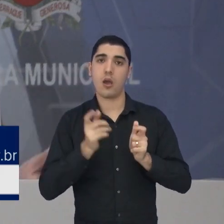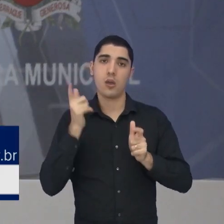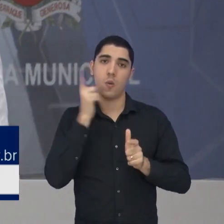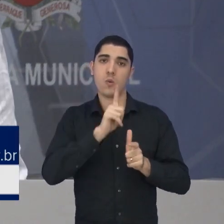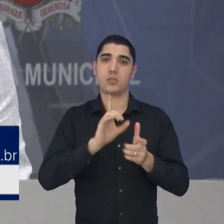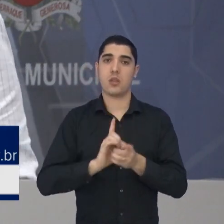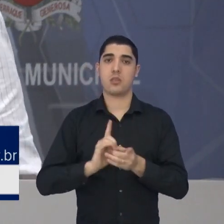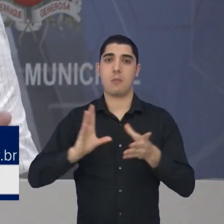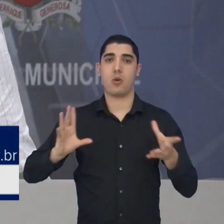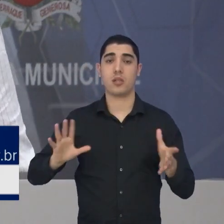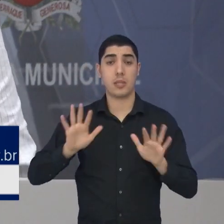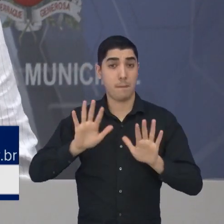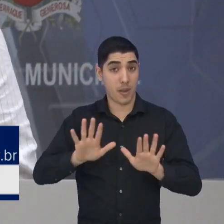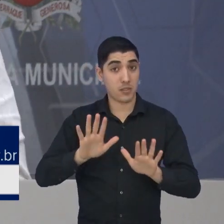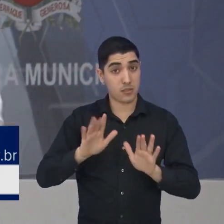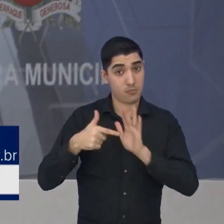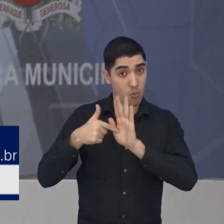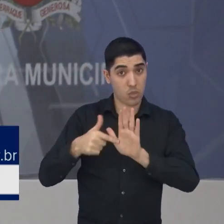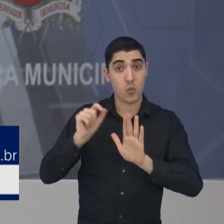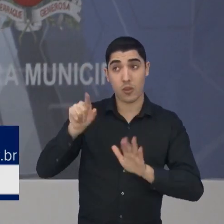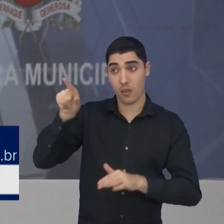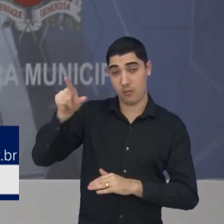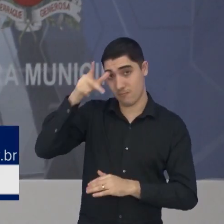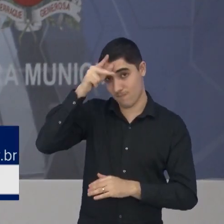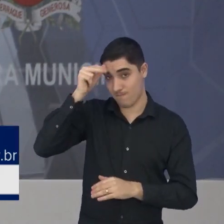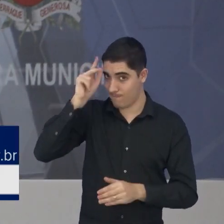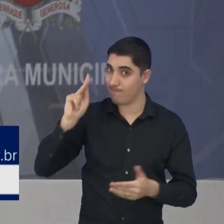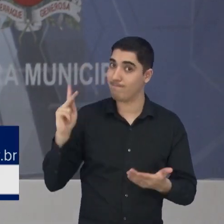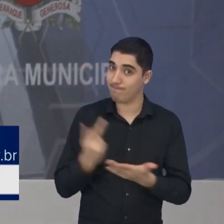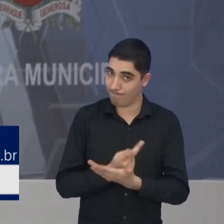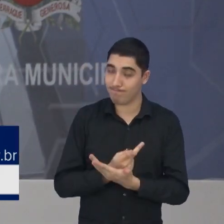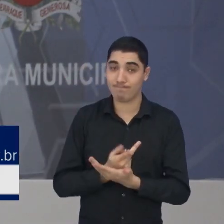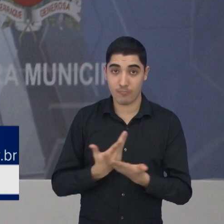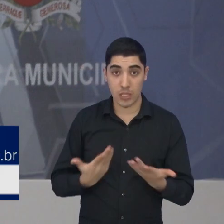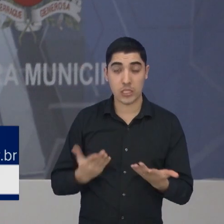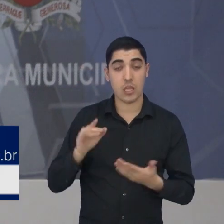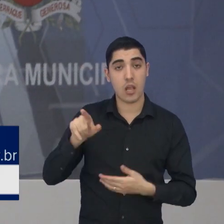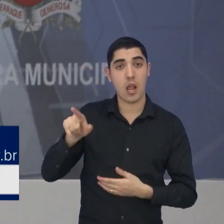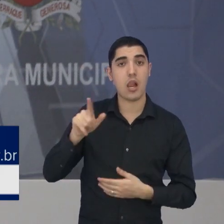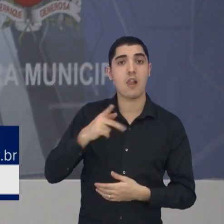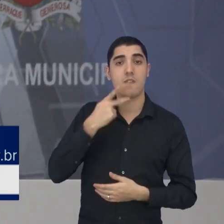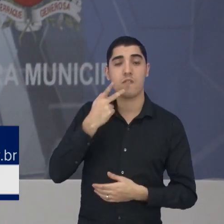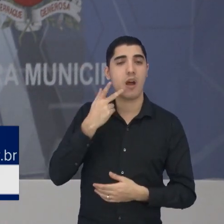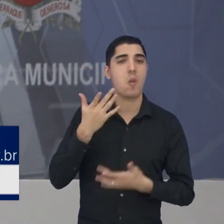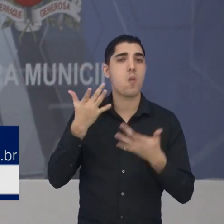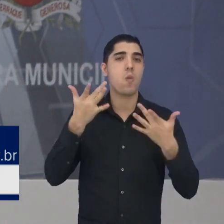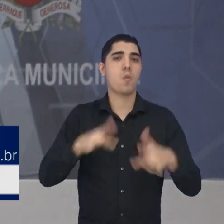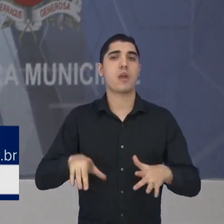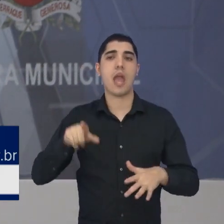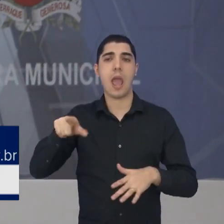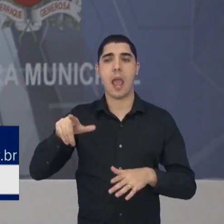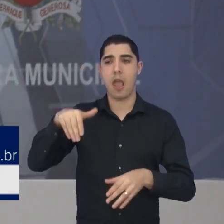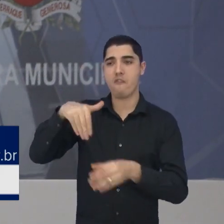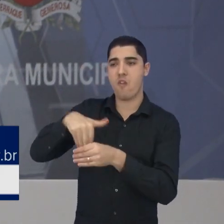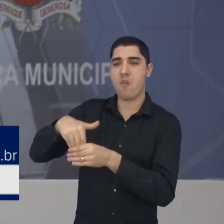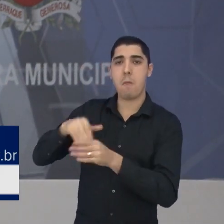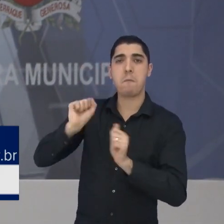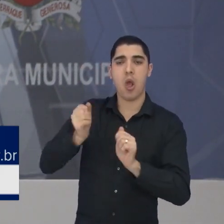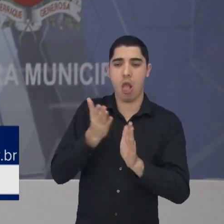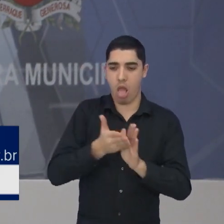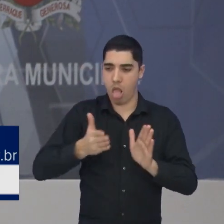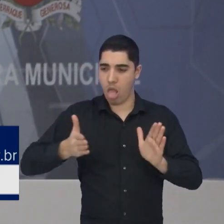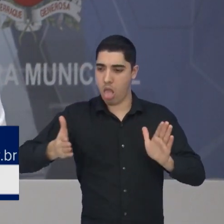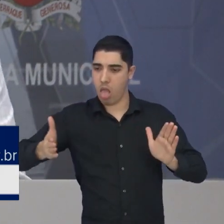é mais uma demonstração de um erro. Se a intenção inicial era que não fosse reeleições ilimitadas, o gestor que